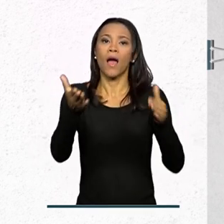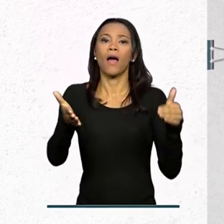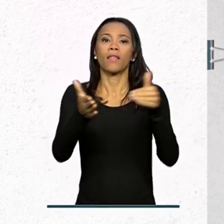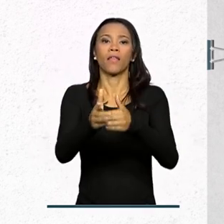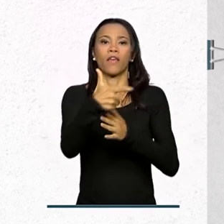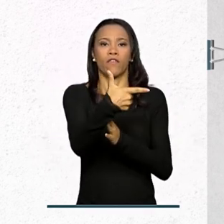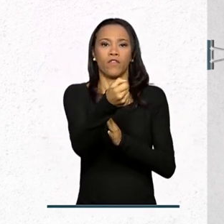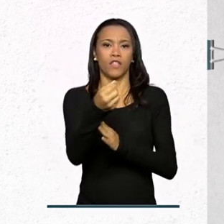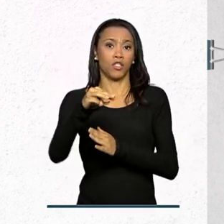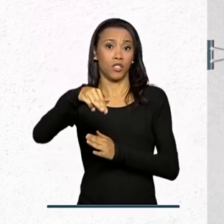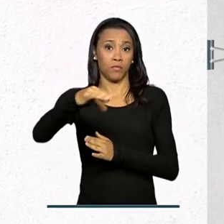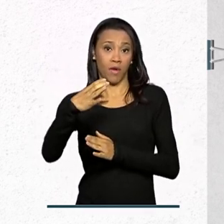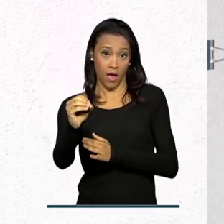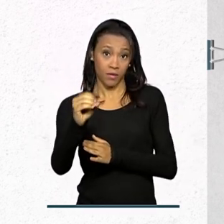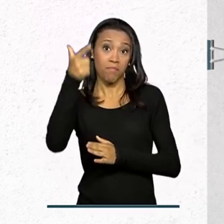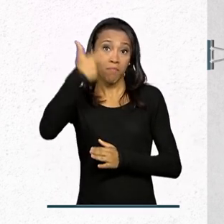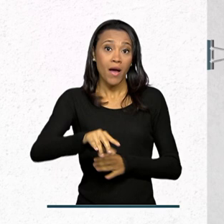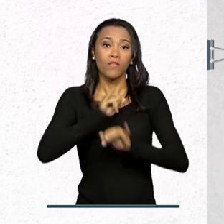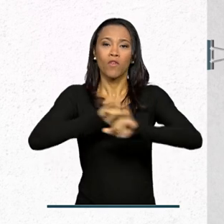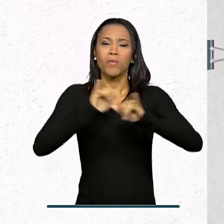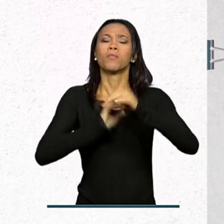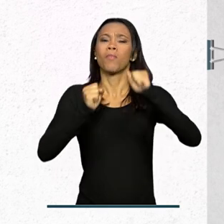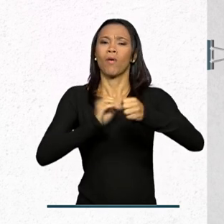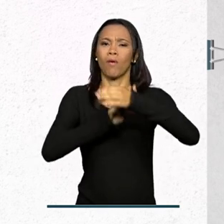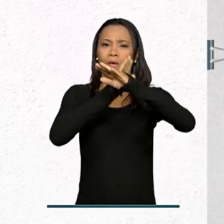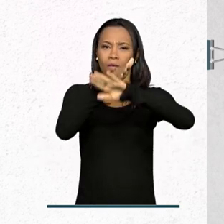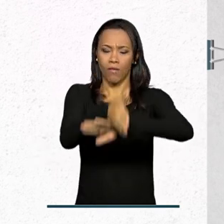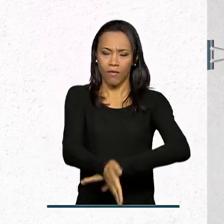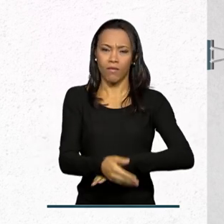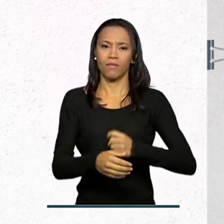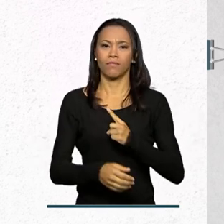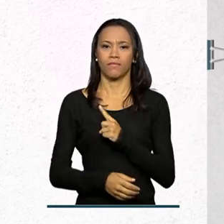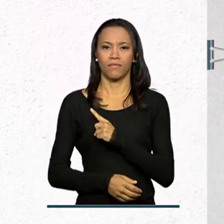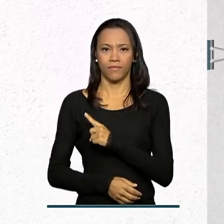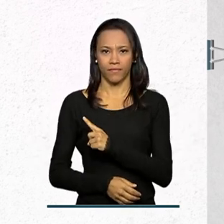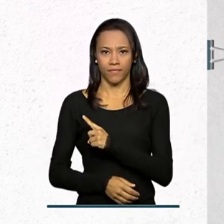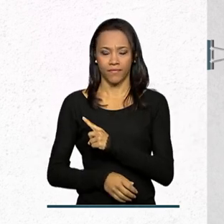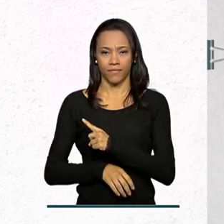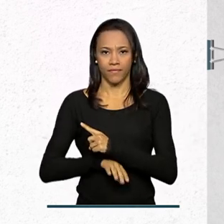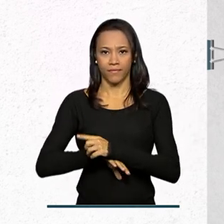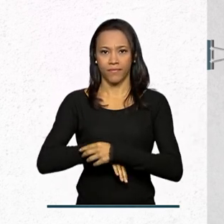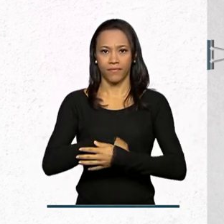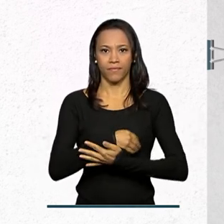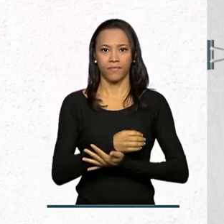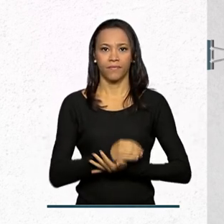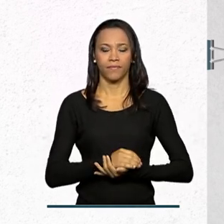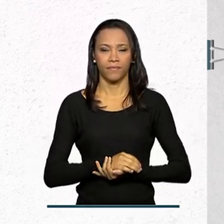março. Saiba mais em mds.gov.br.